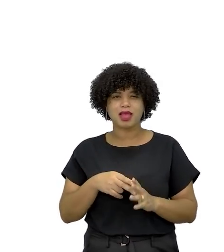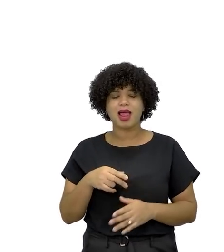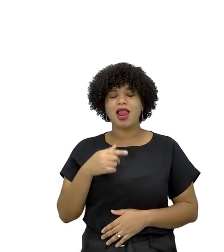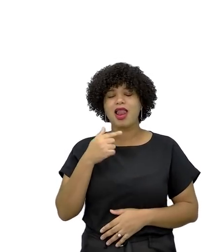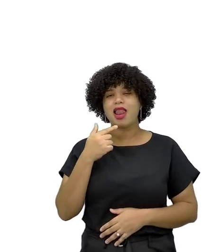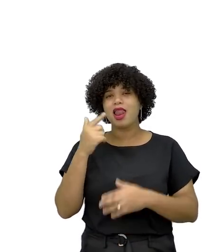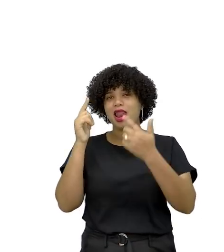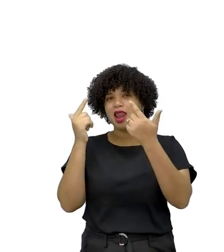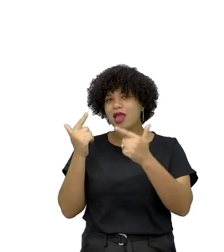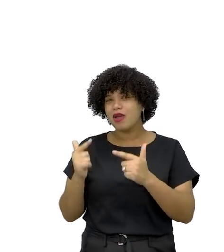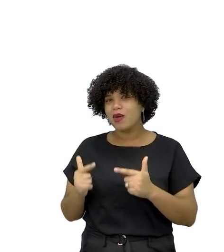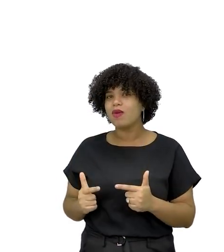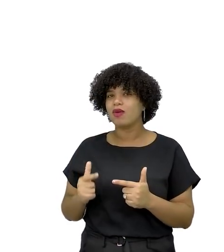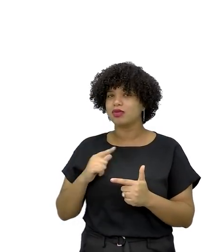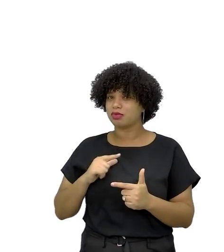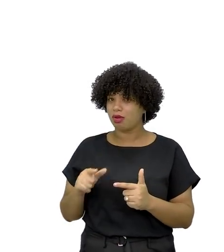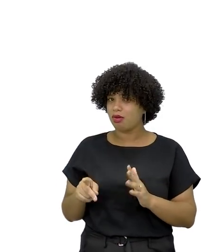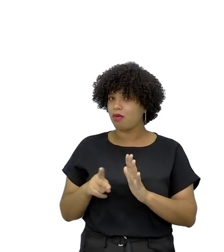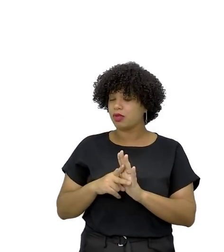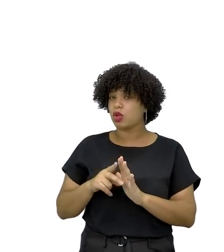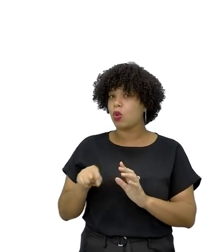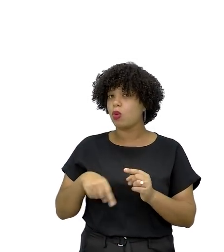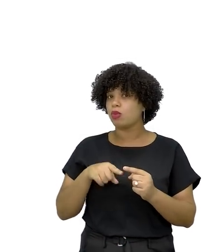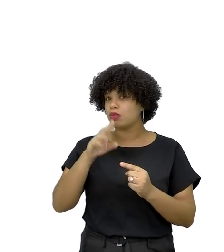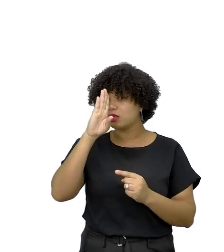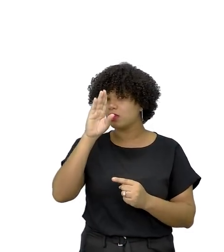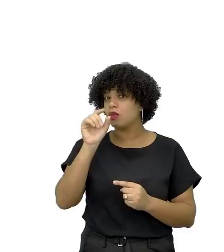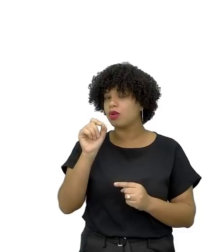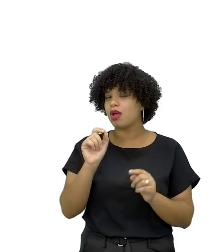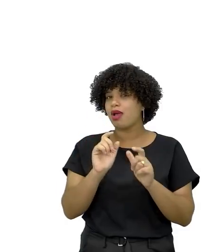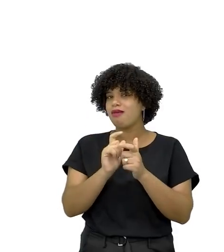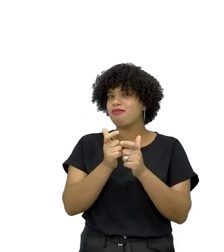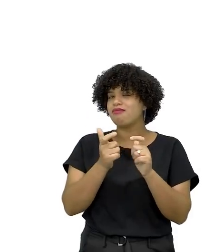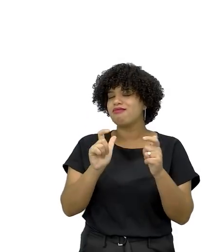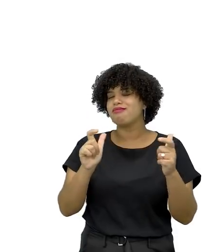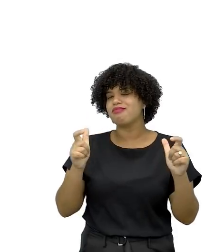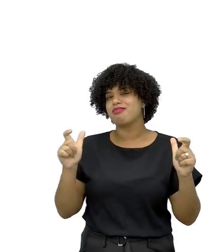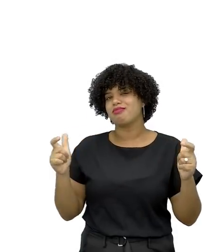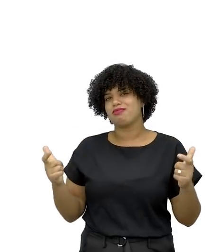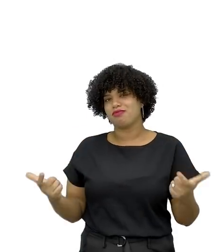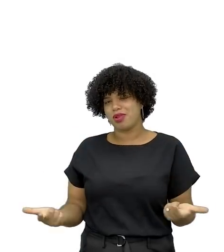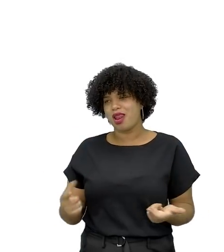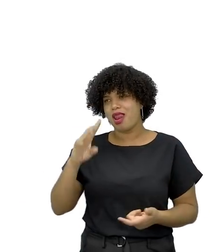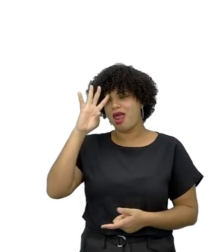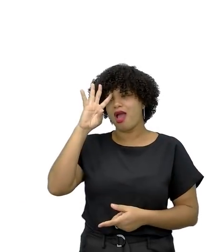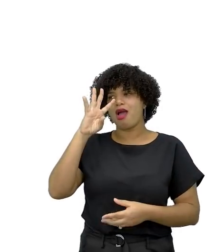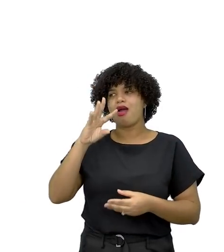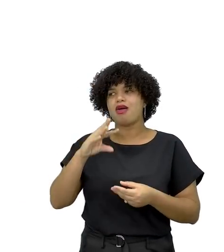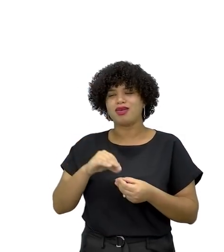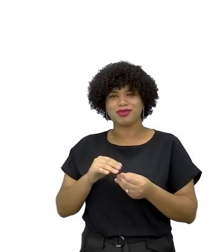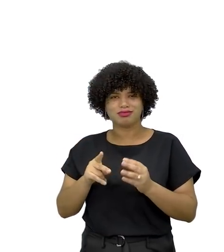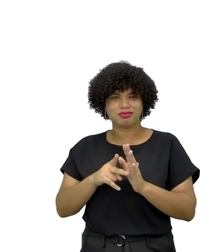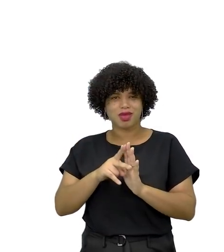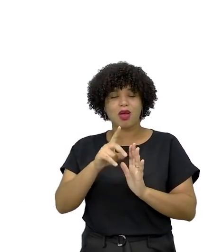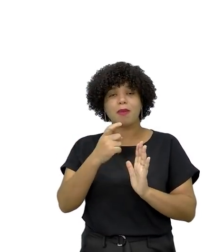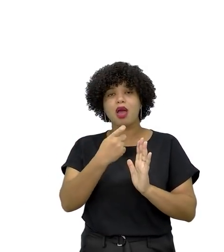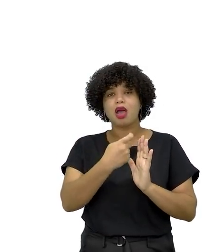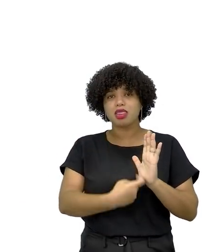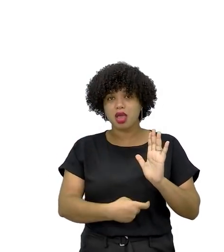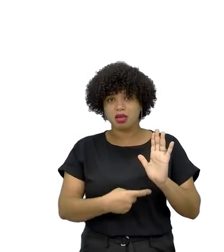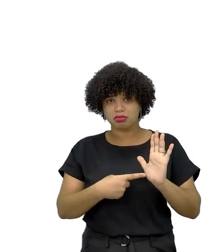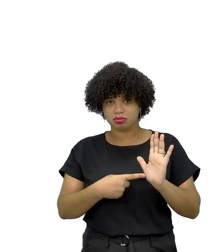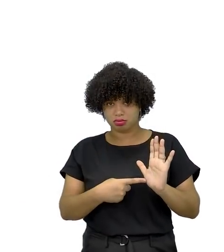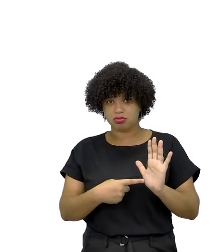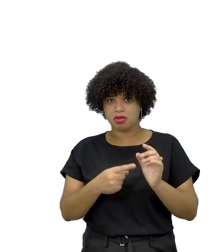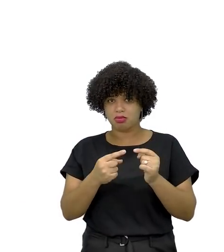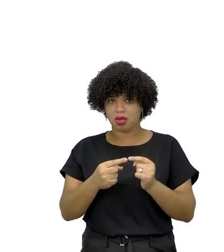desses gêneros, de maneira a ampliar suas possibilidades de compreensão e produção de textos permanentes a esses gêneros, né?